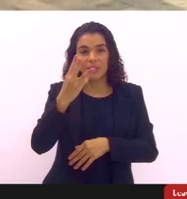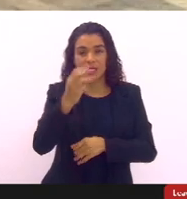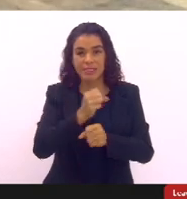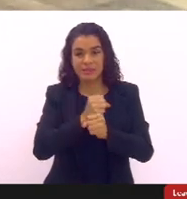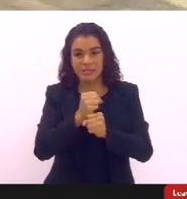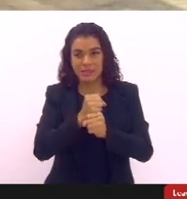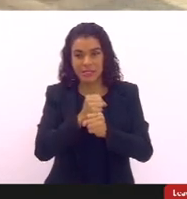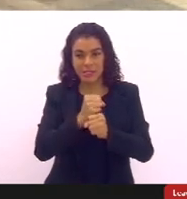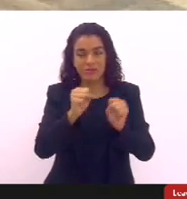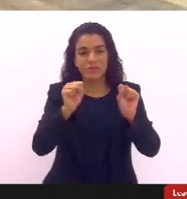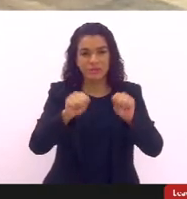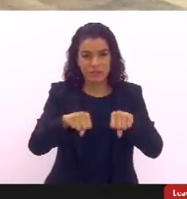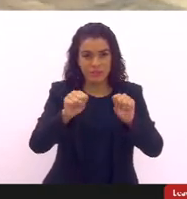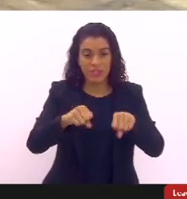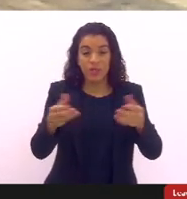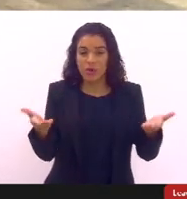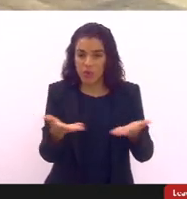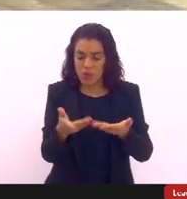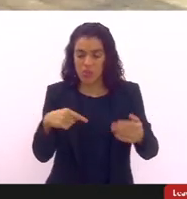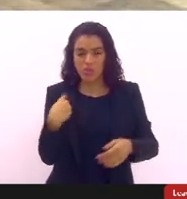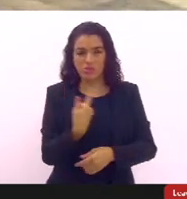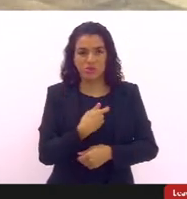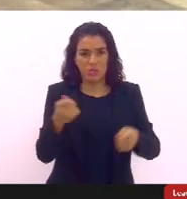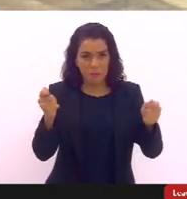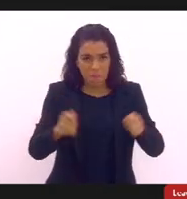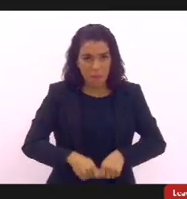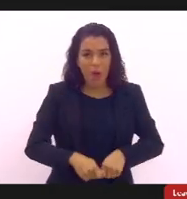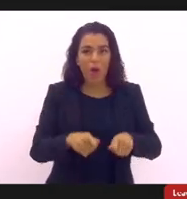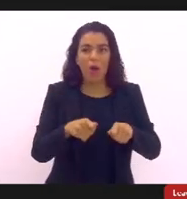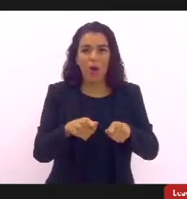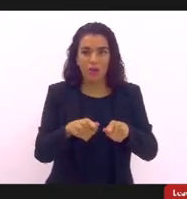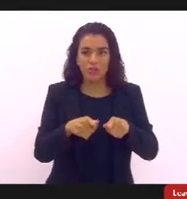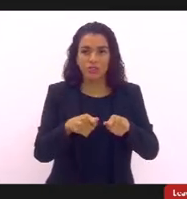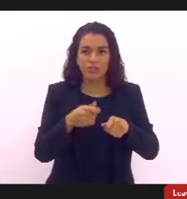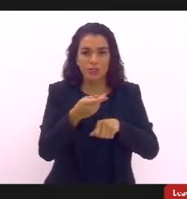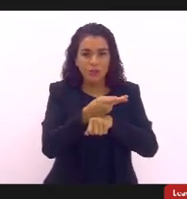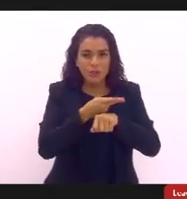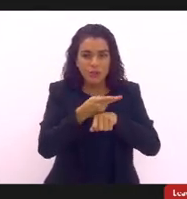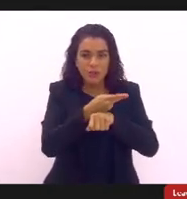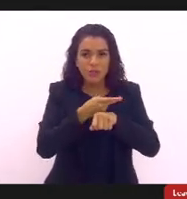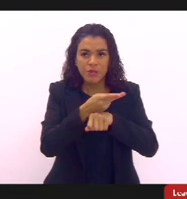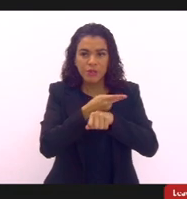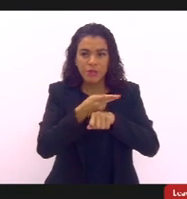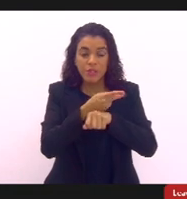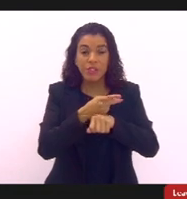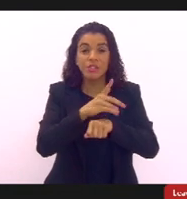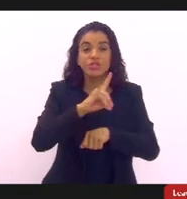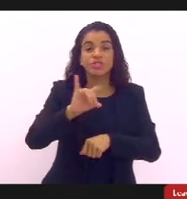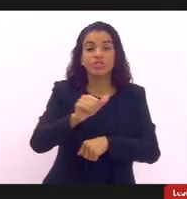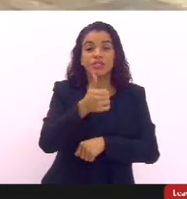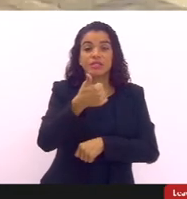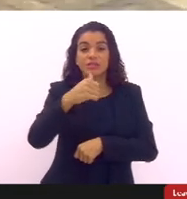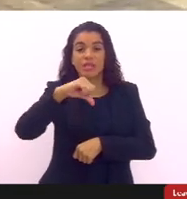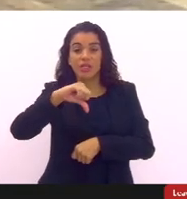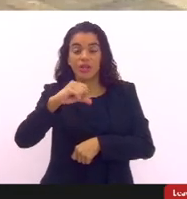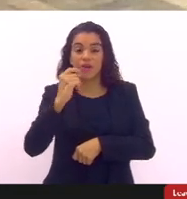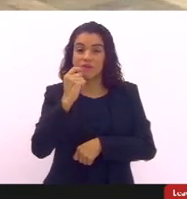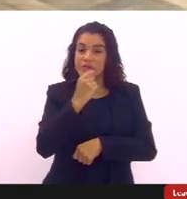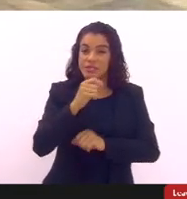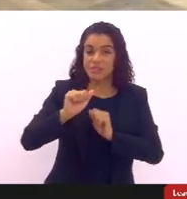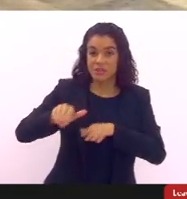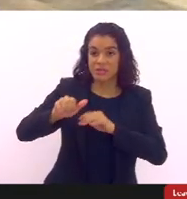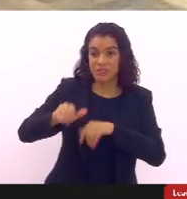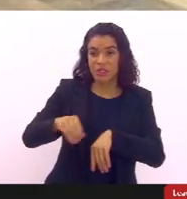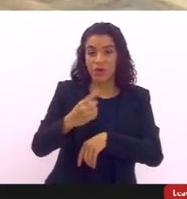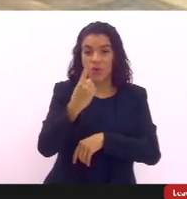Então, sim, hoje a gente pode fazer a busca ativa dessas pessoas, porque dia 19 de setembro fez